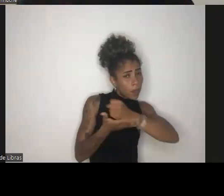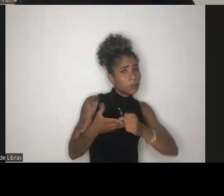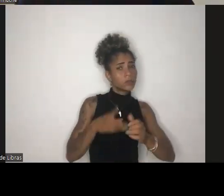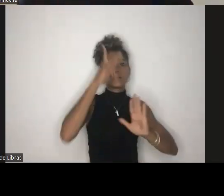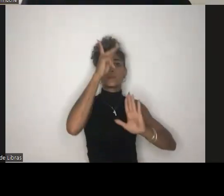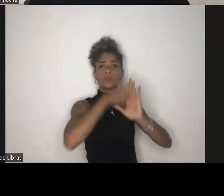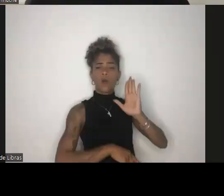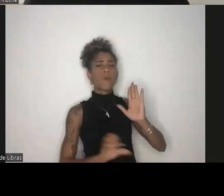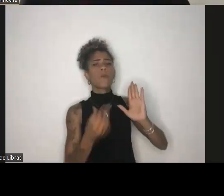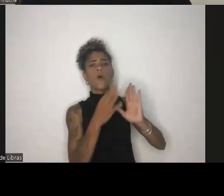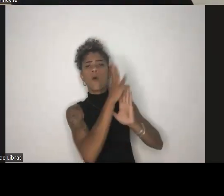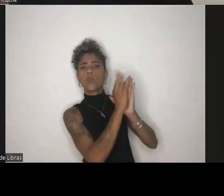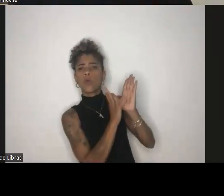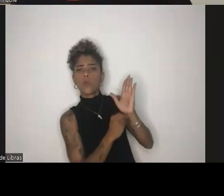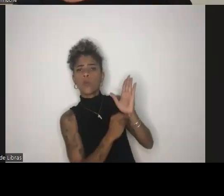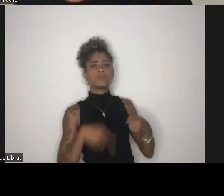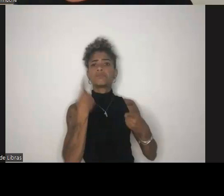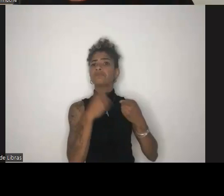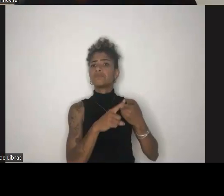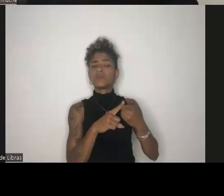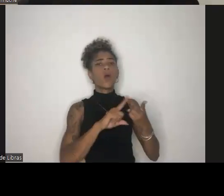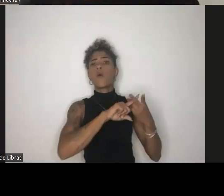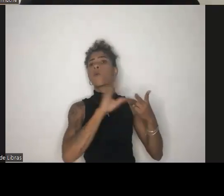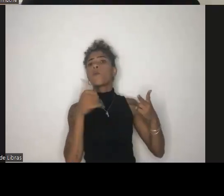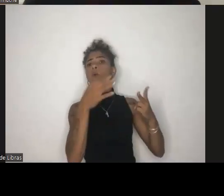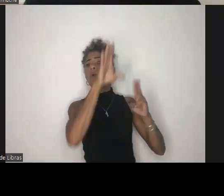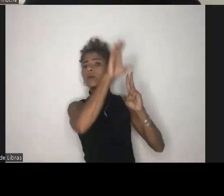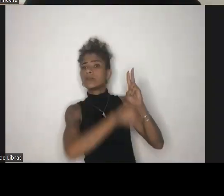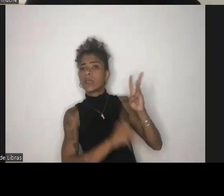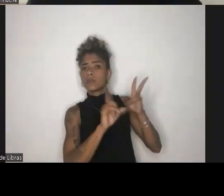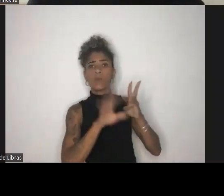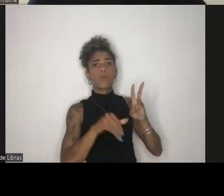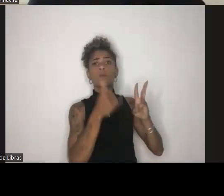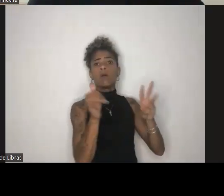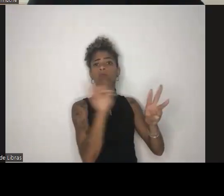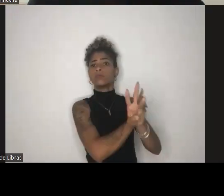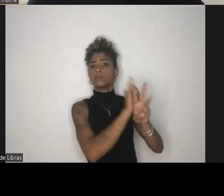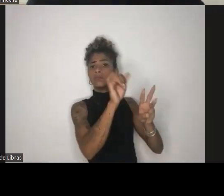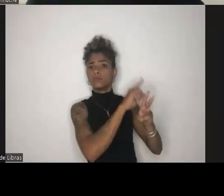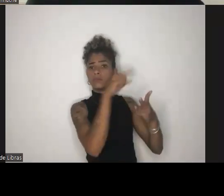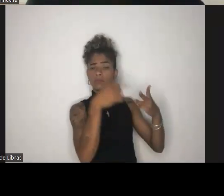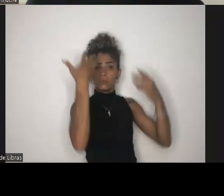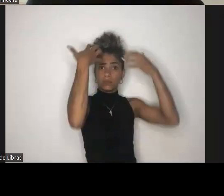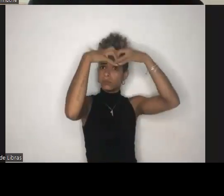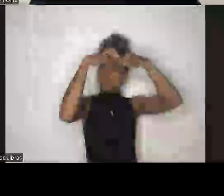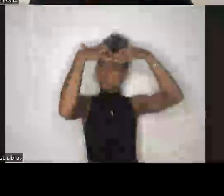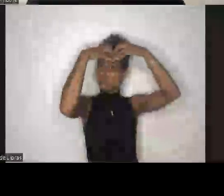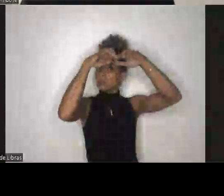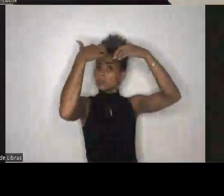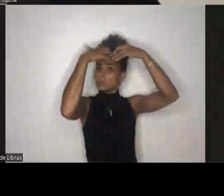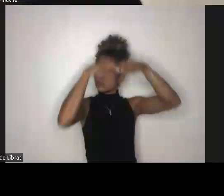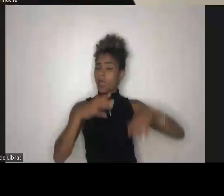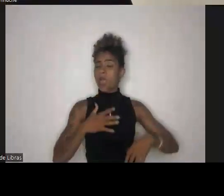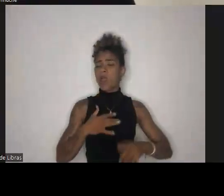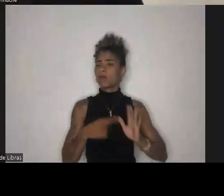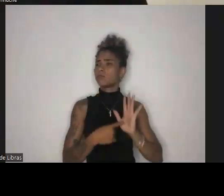é o conceito do projeto e qual storytelling do projeto todas essas reflexões eu comecei a trazer